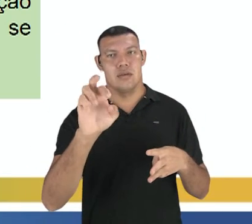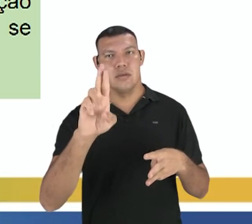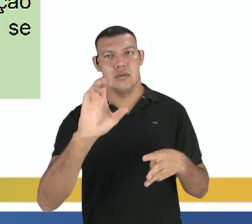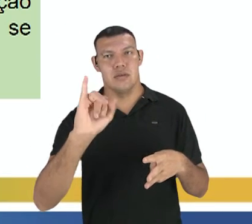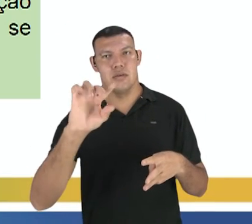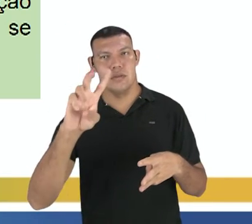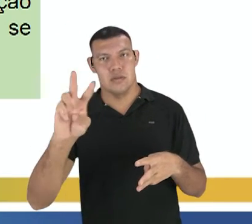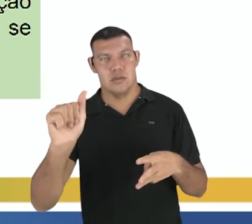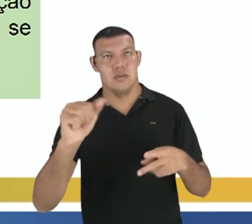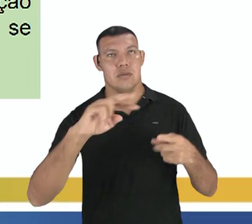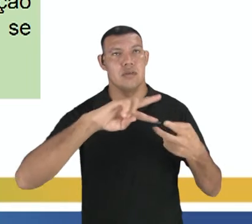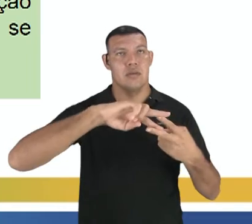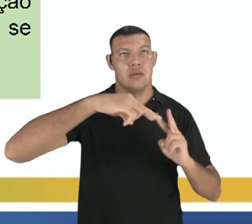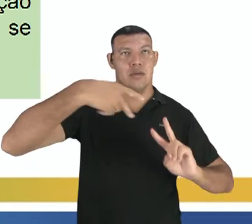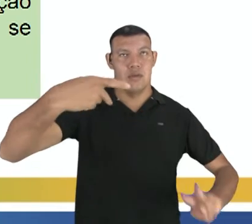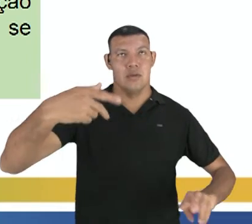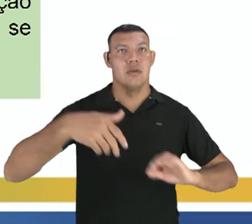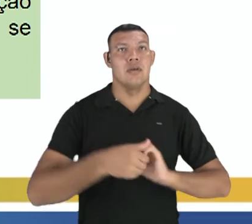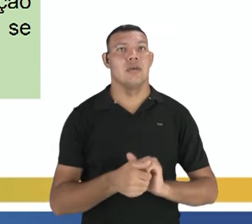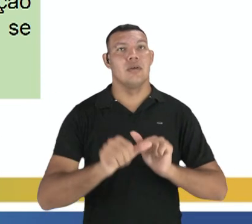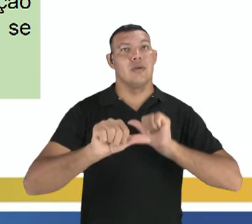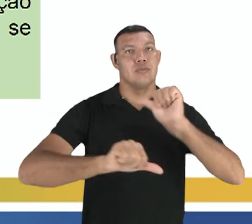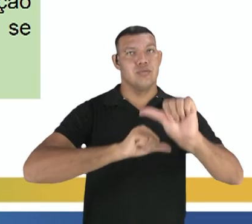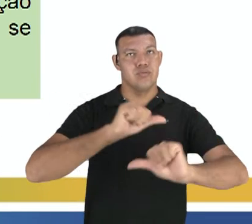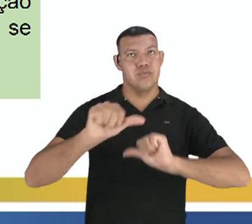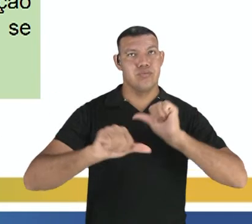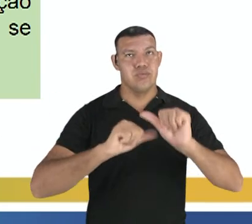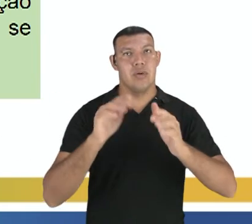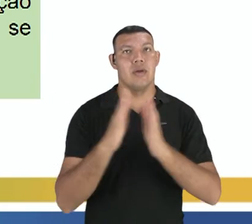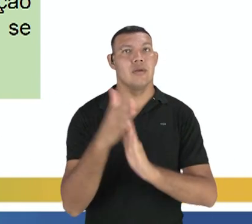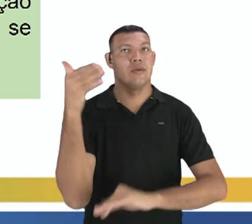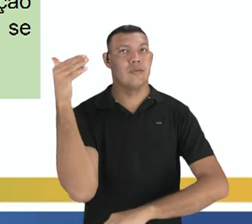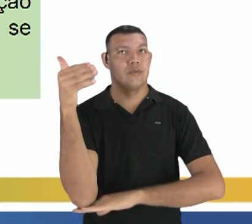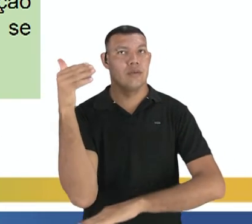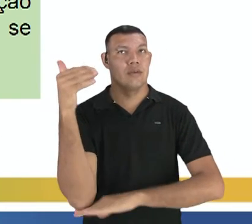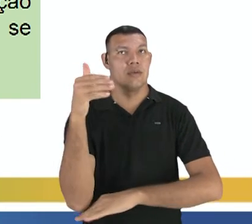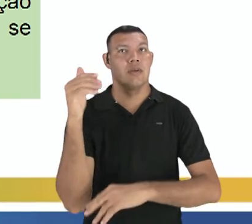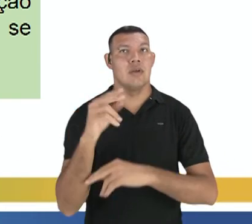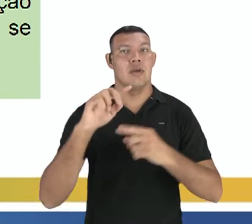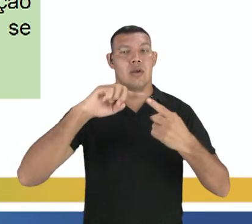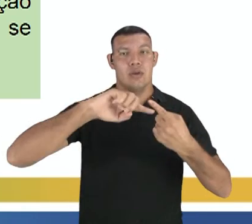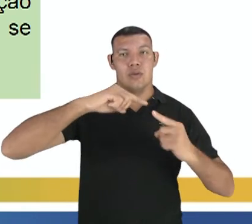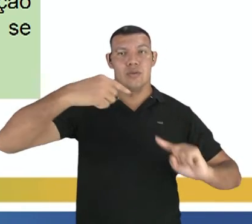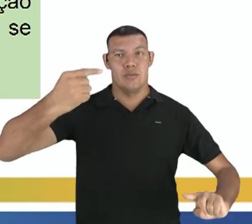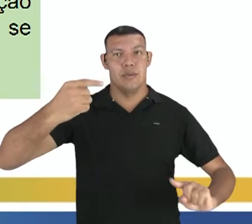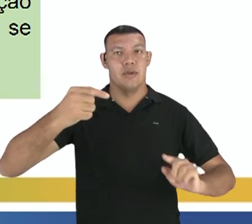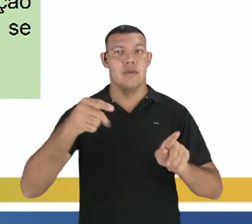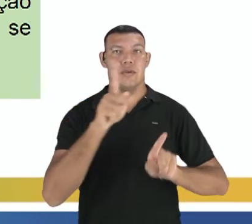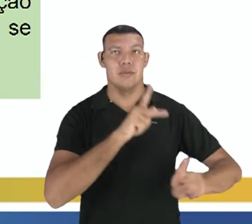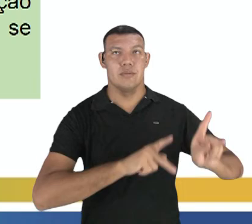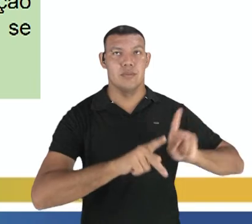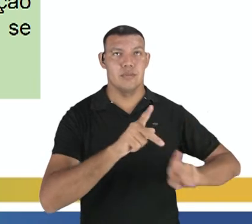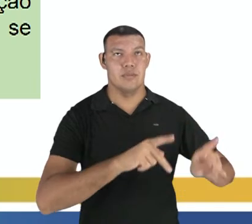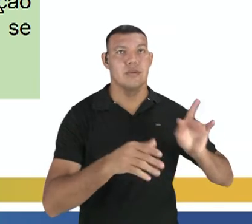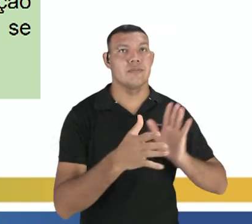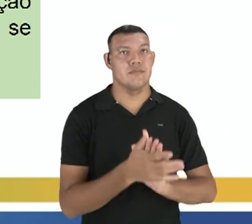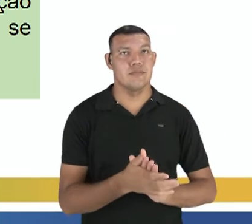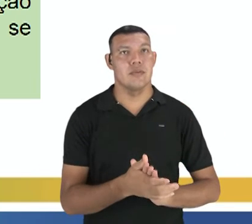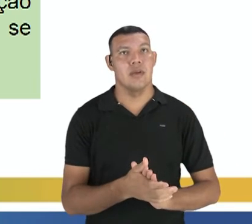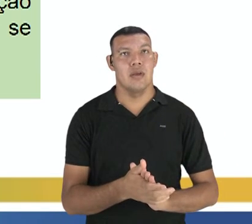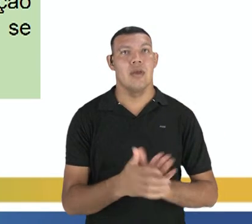as mudanças aleatórias e nas frequências dos alelos de uma população. Ela reflete